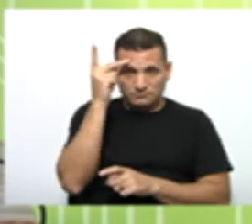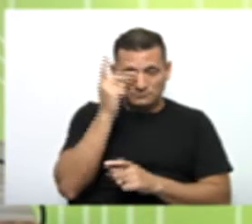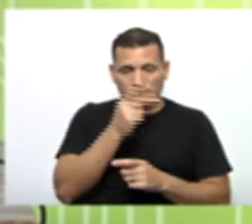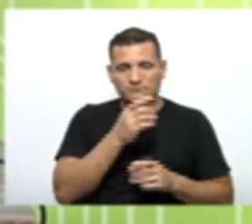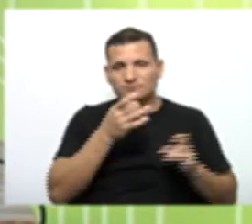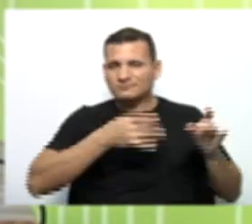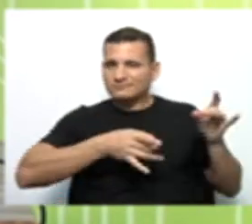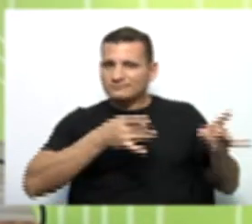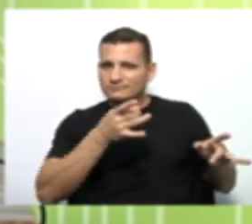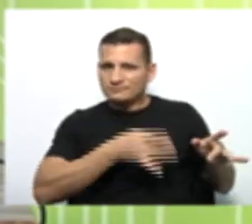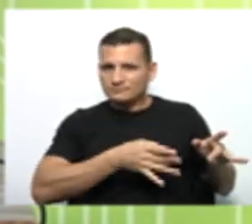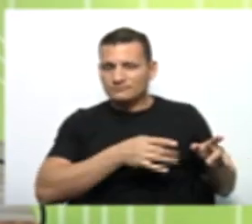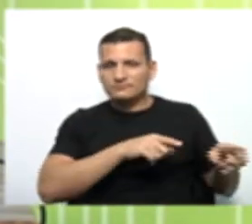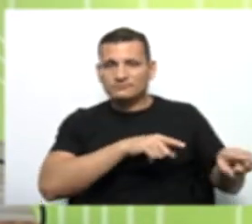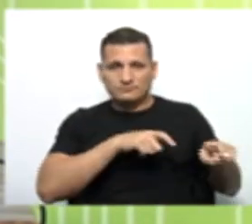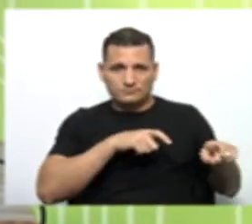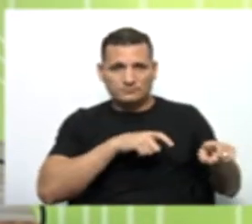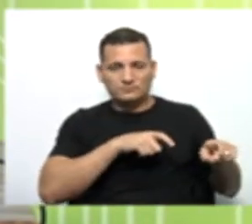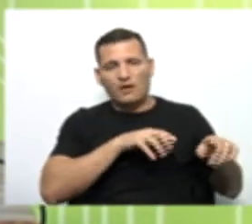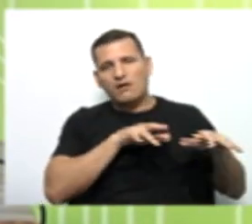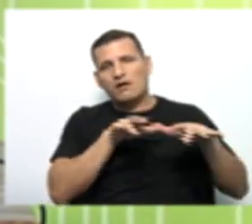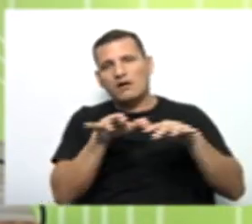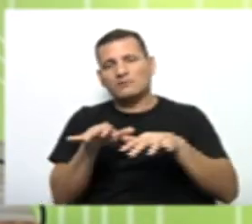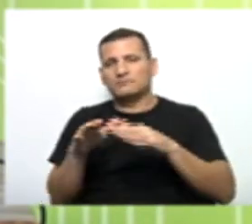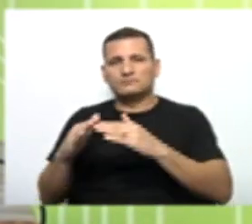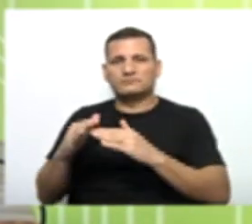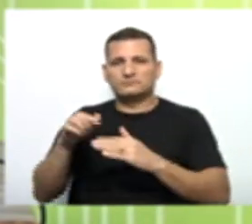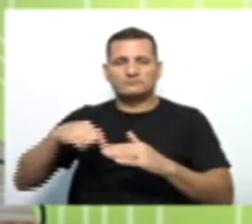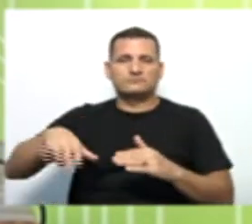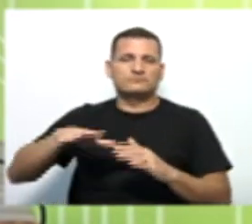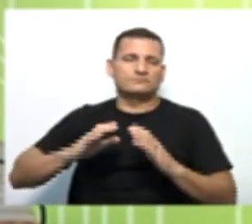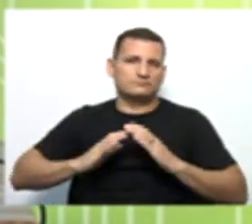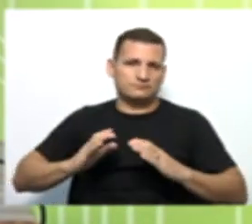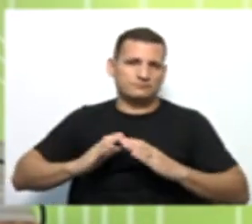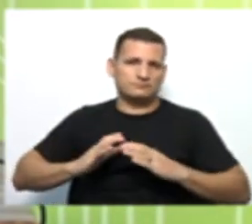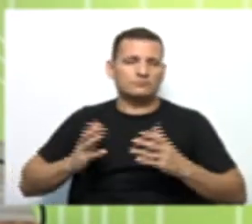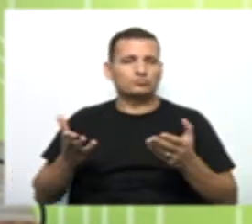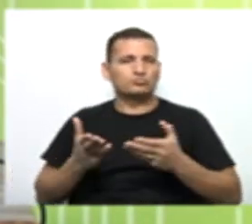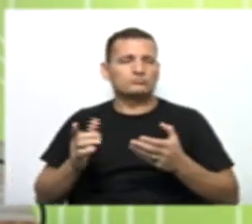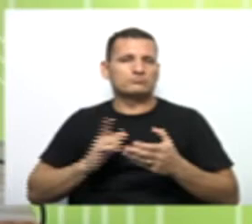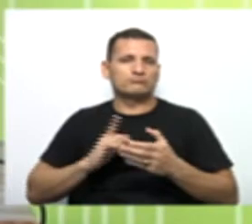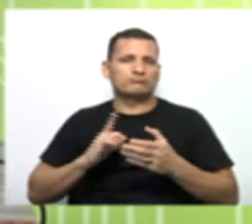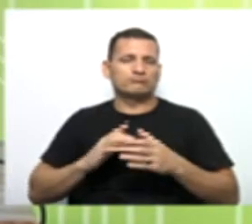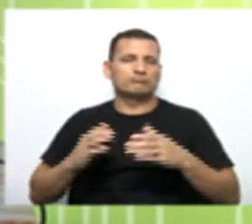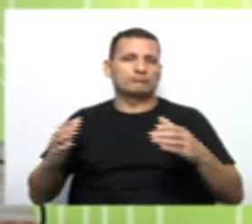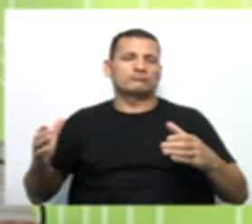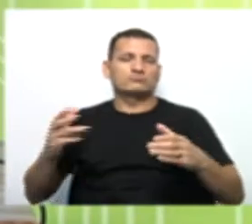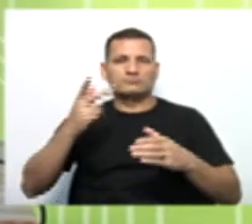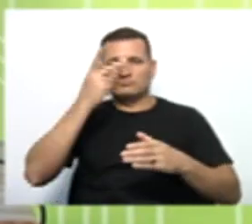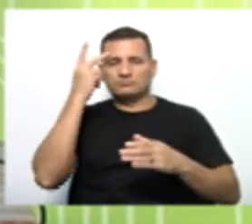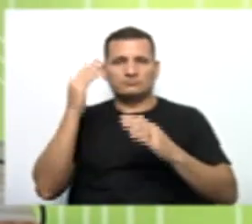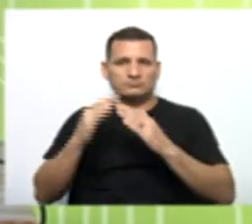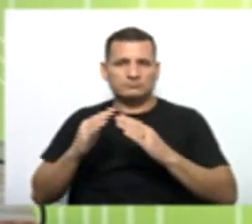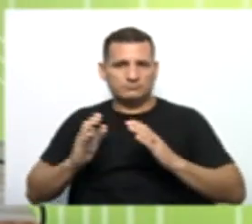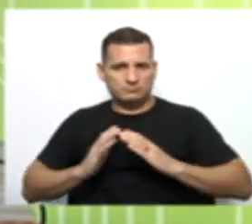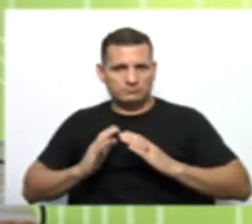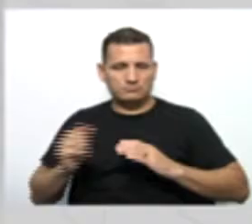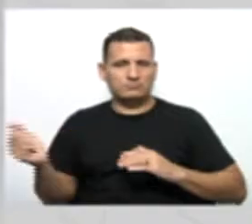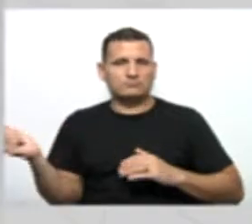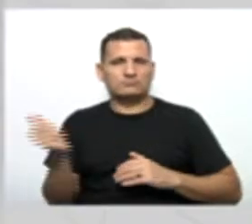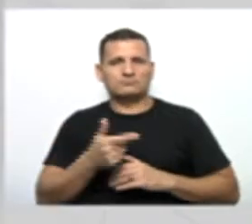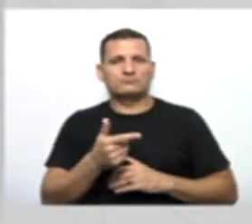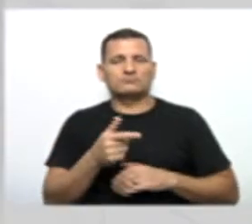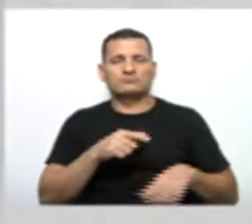o campo e morar nas cidades. Hoje em dia nós já temos muito mais pessoas morando nas cidades que nos campos.